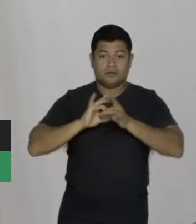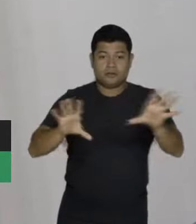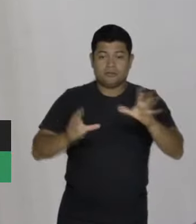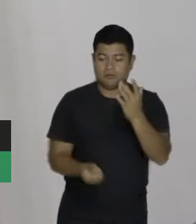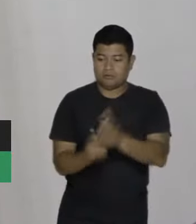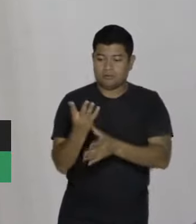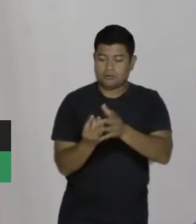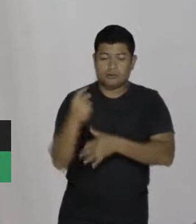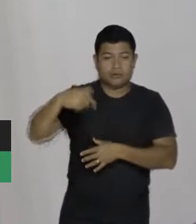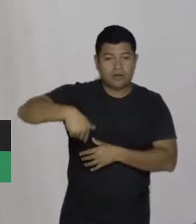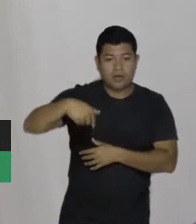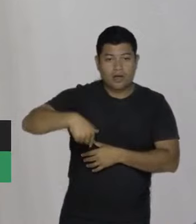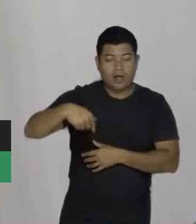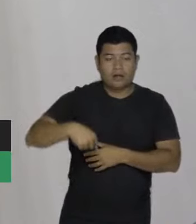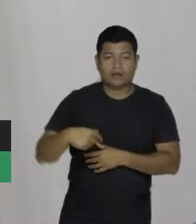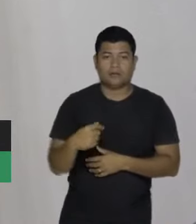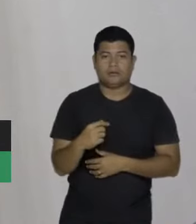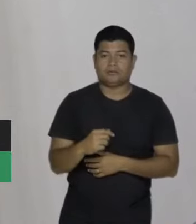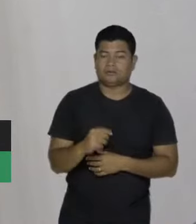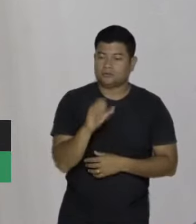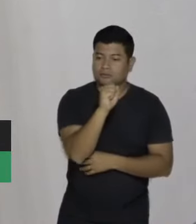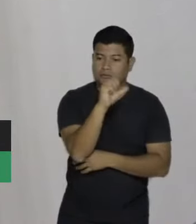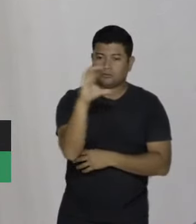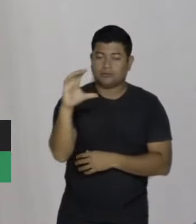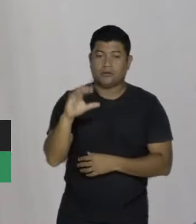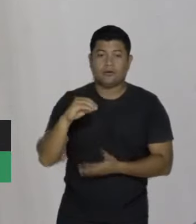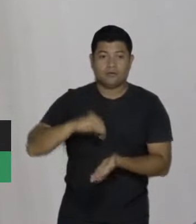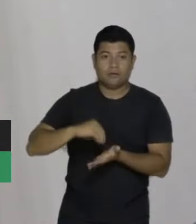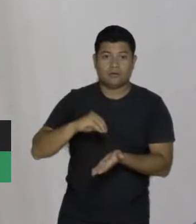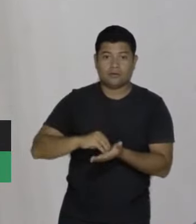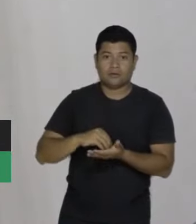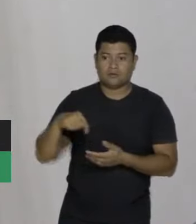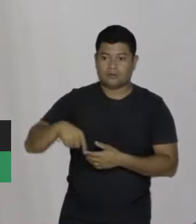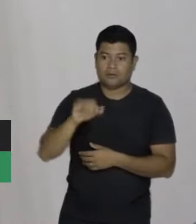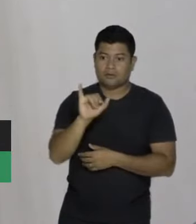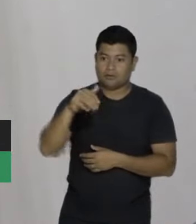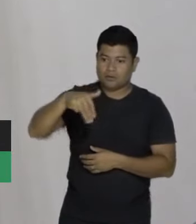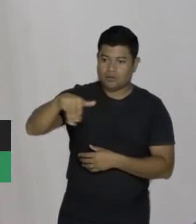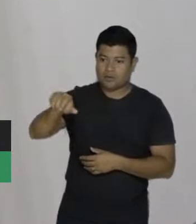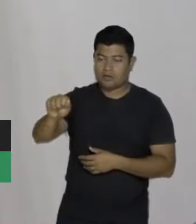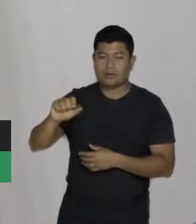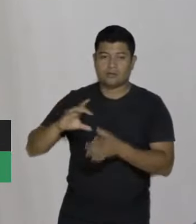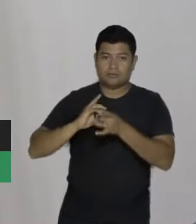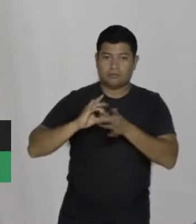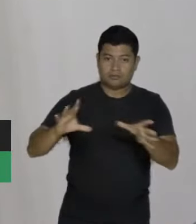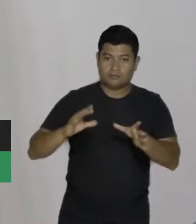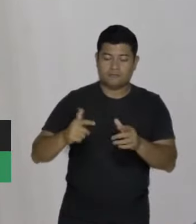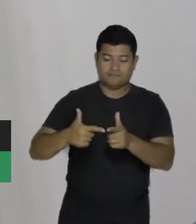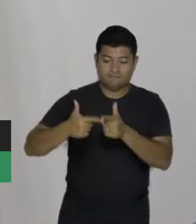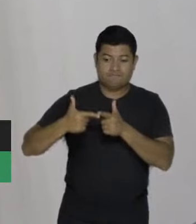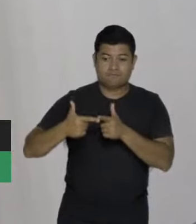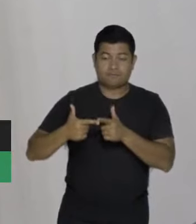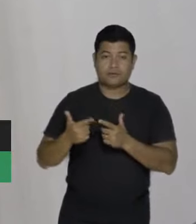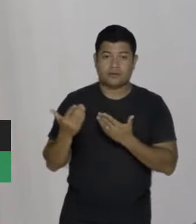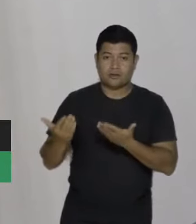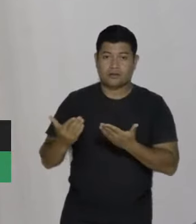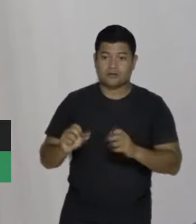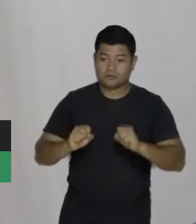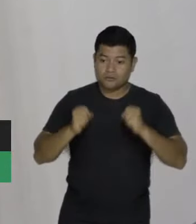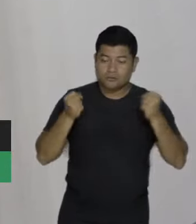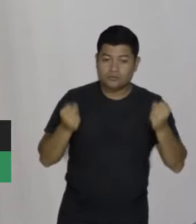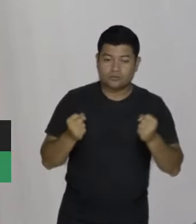em Santa Catarina. Faltava somente a liberação local pelo IMA, o que, com boa vontade, esforço e dedicação, Daniel,